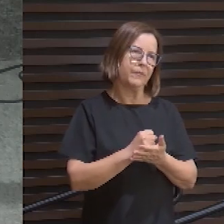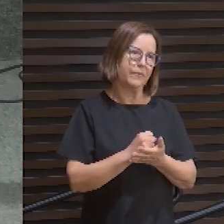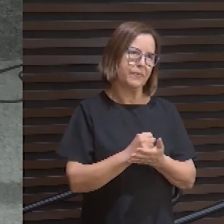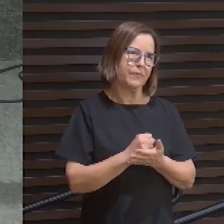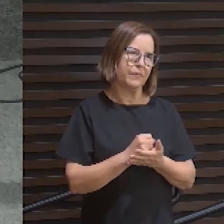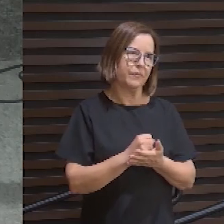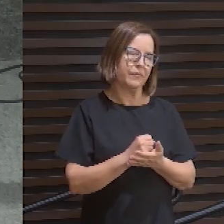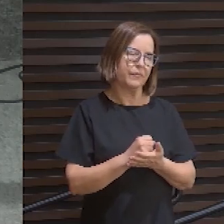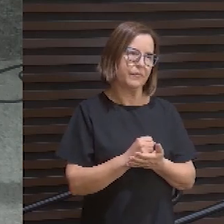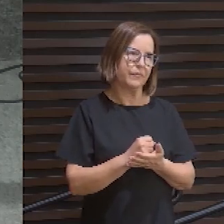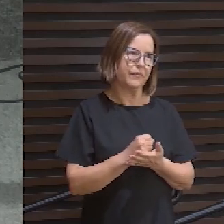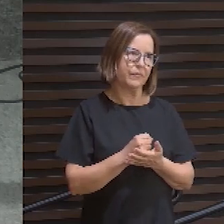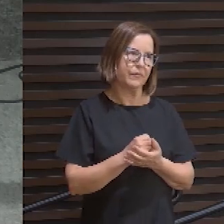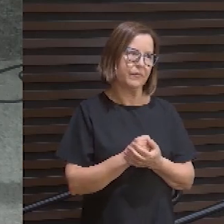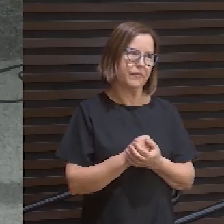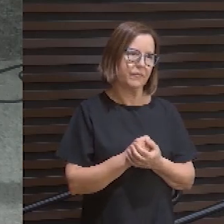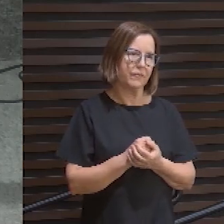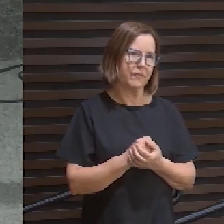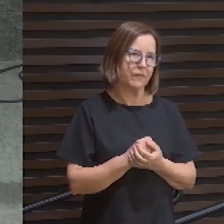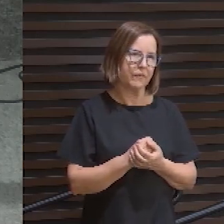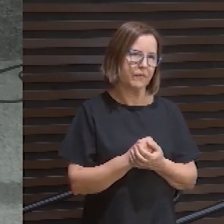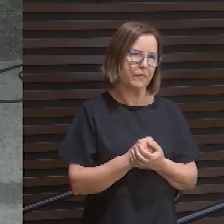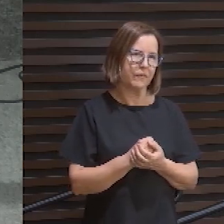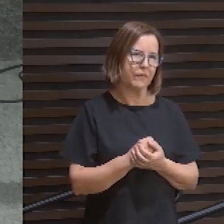como sendo